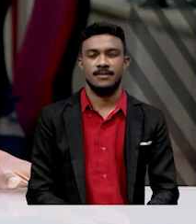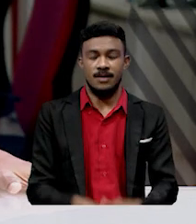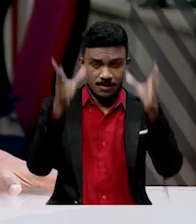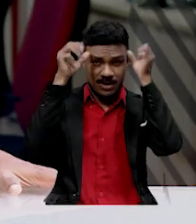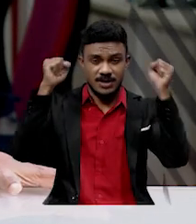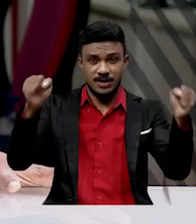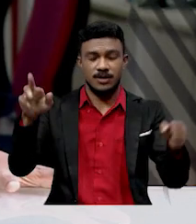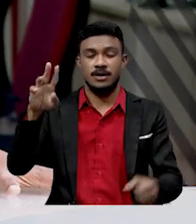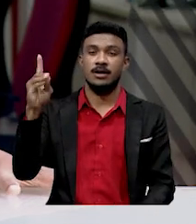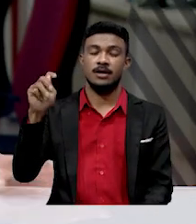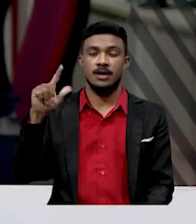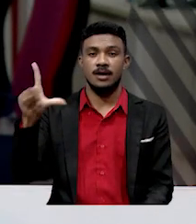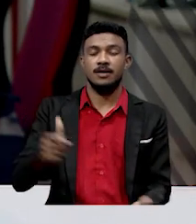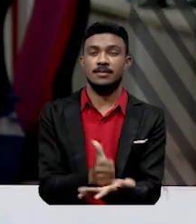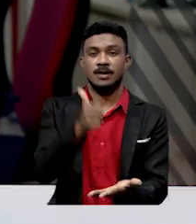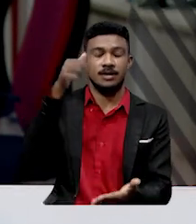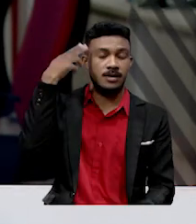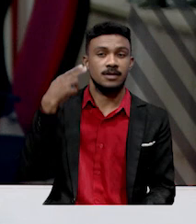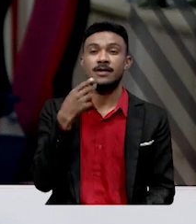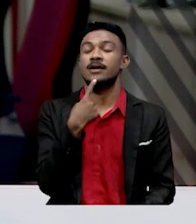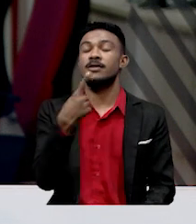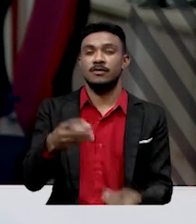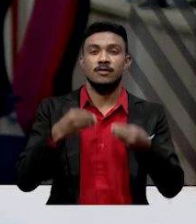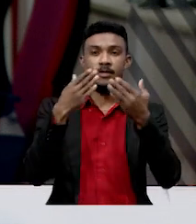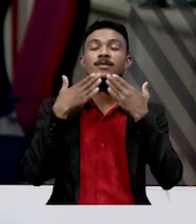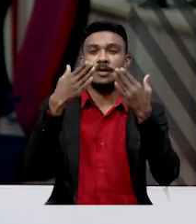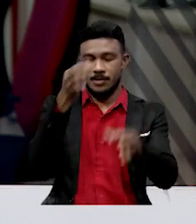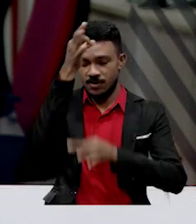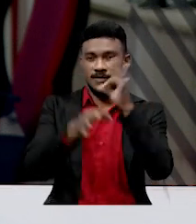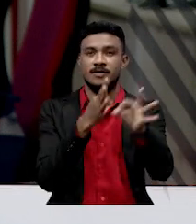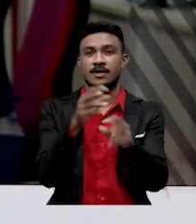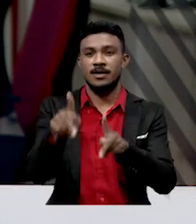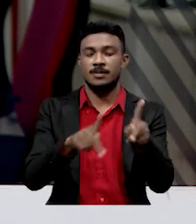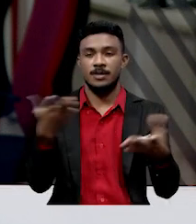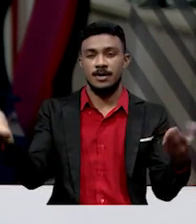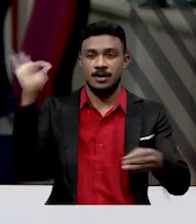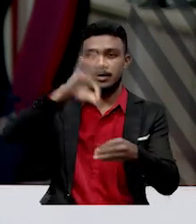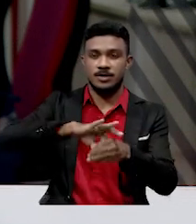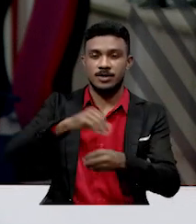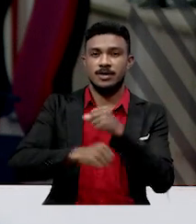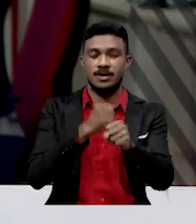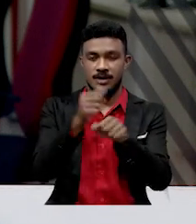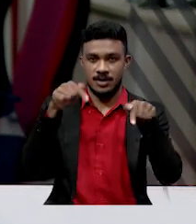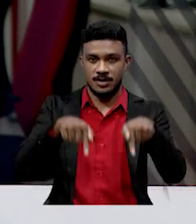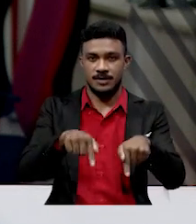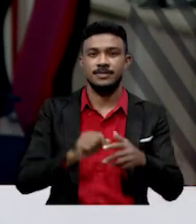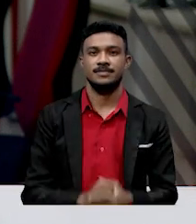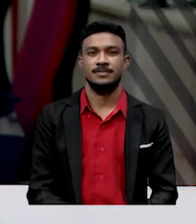Presidente da República eleito, Zeramos Horta agradece a povo na confiança e a eleição presidencial de Nangné.